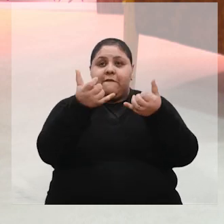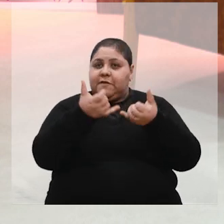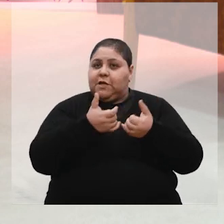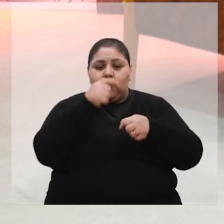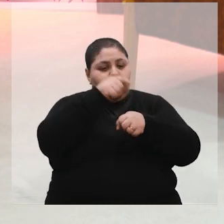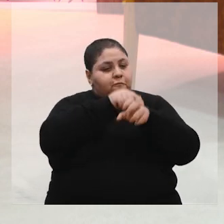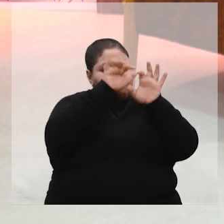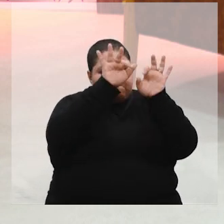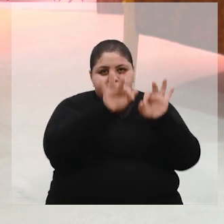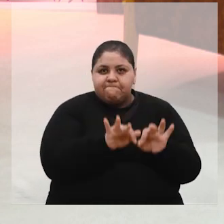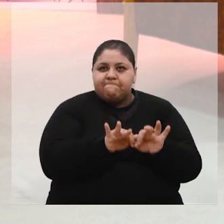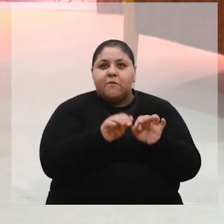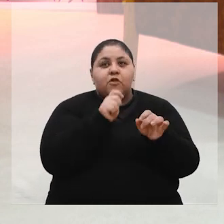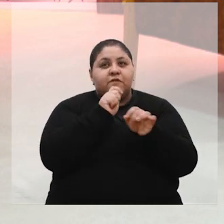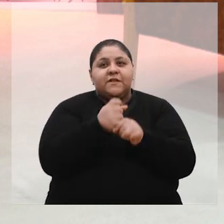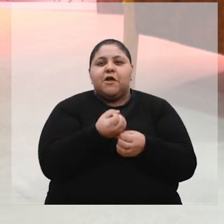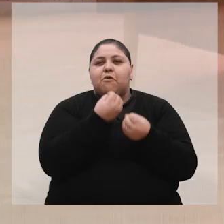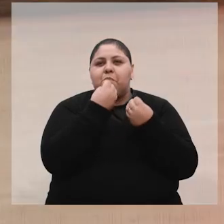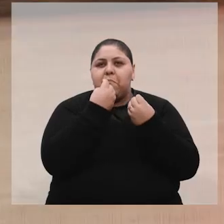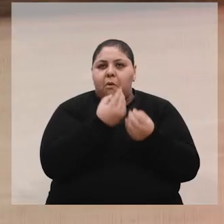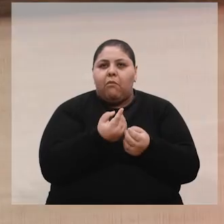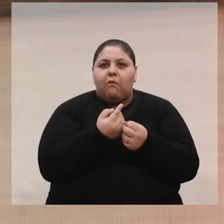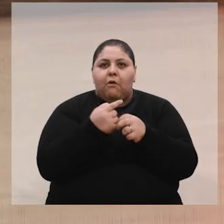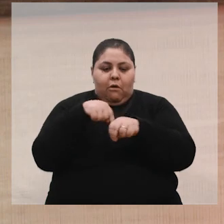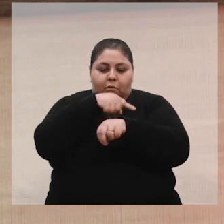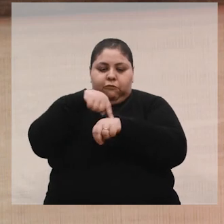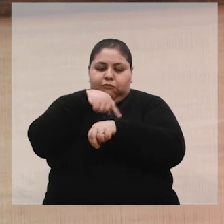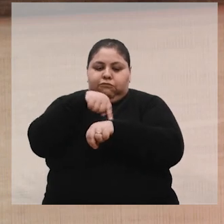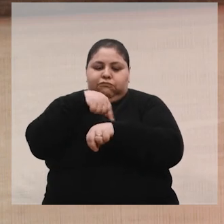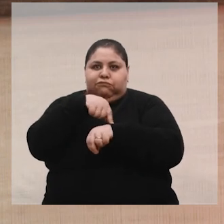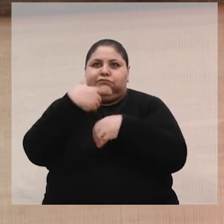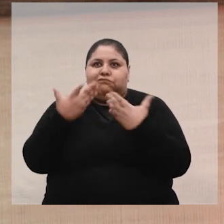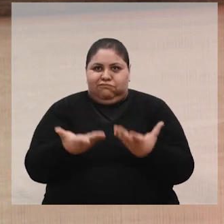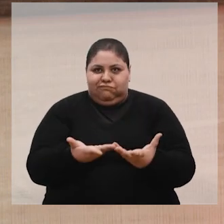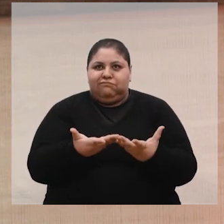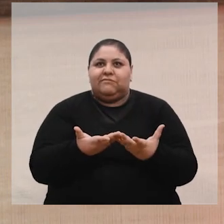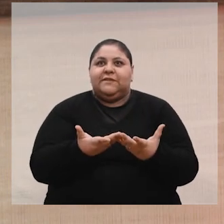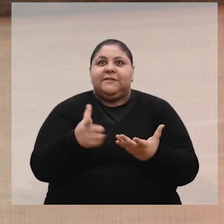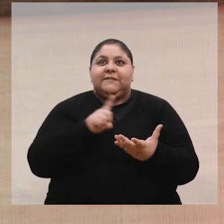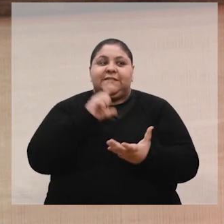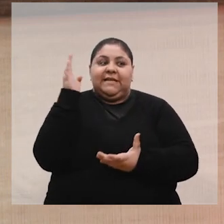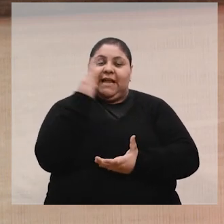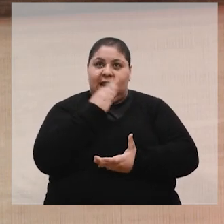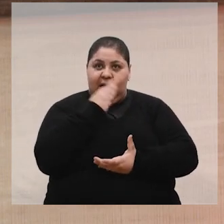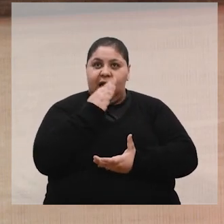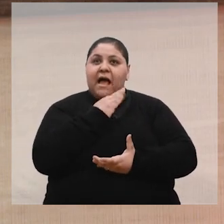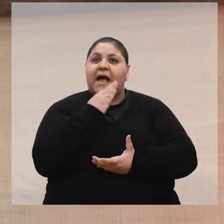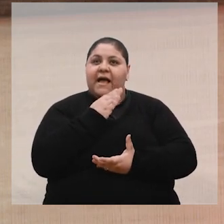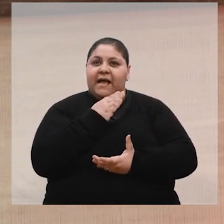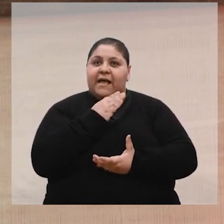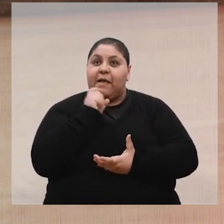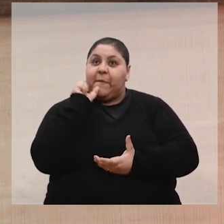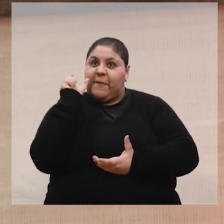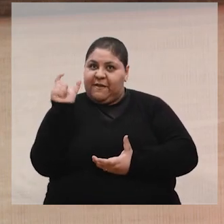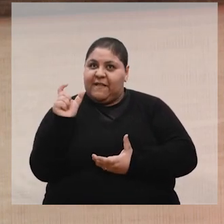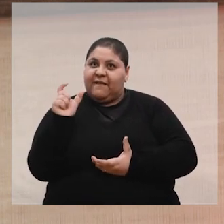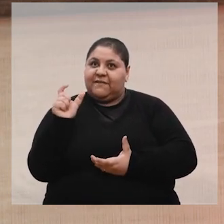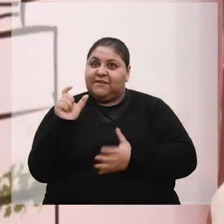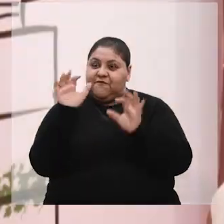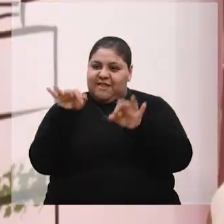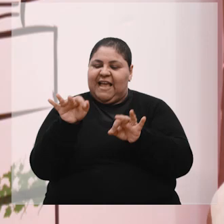Quando a entrevistada é boa, o tempo voa. Então, tu tens aí breves segundos, digamos assim, para as tuas últimas considerações.